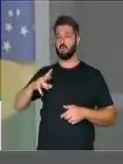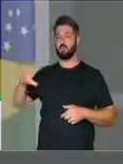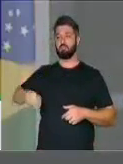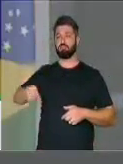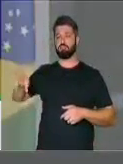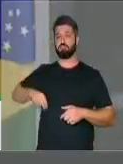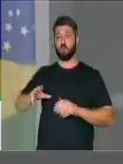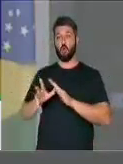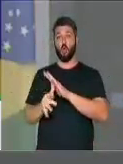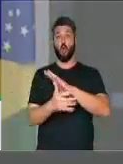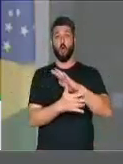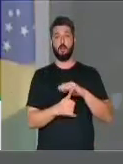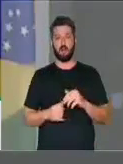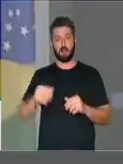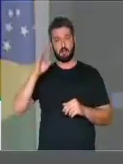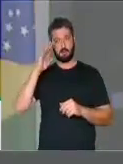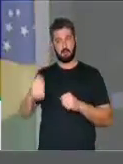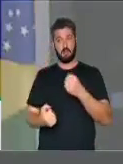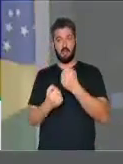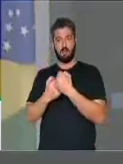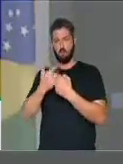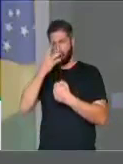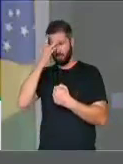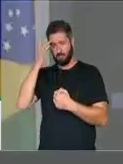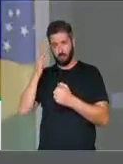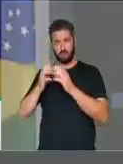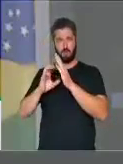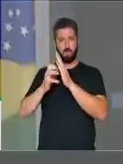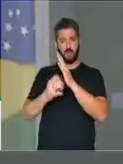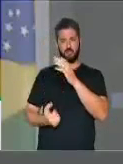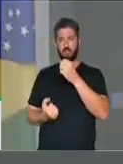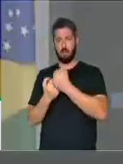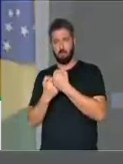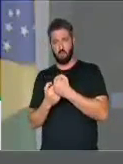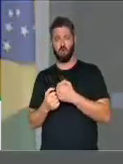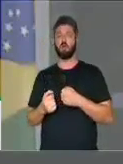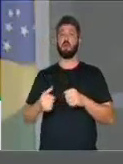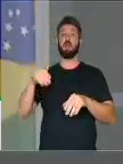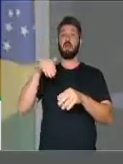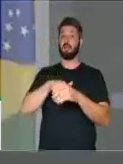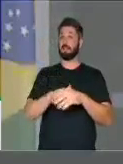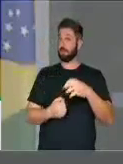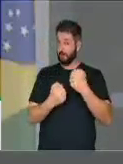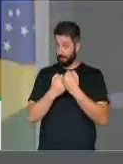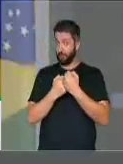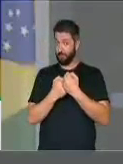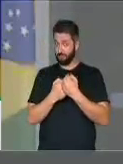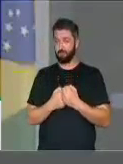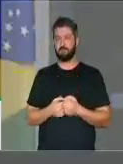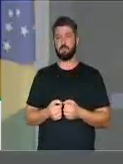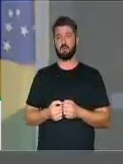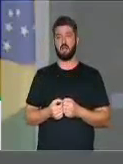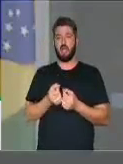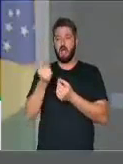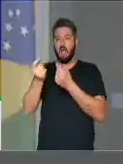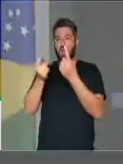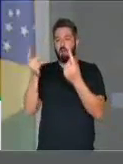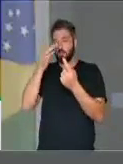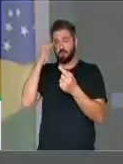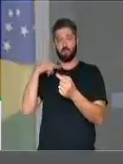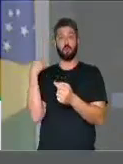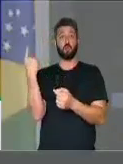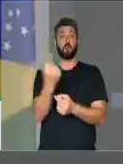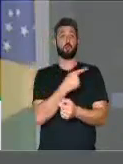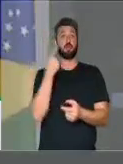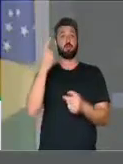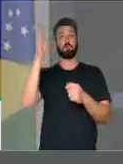pessoal, roubalheira e, sobretudo, apoio a candidatos, partidos e eleições. Diante desses poucos campeões, perdemos todos